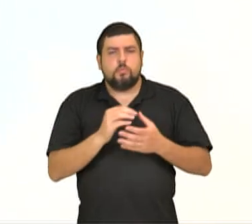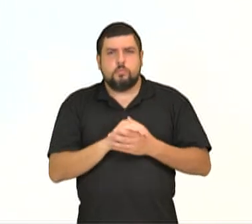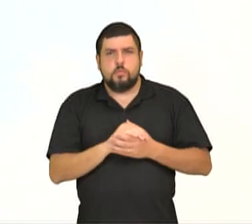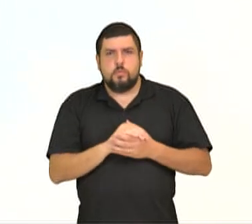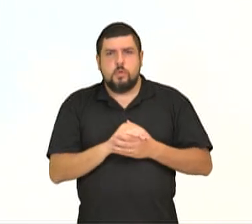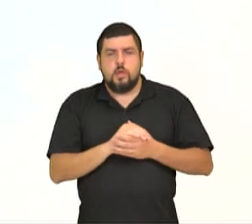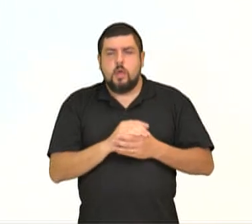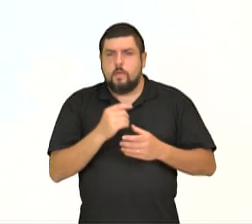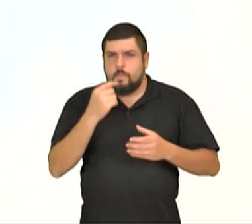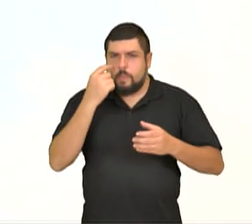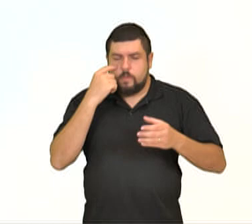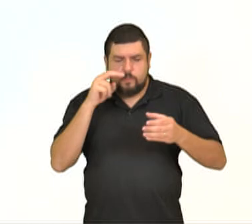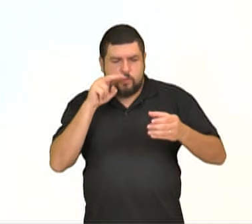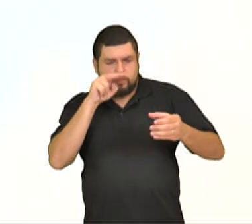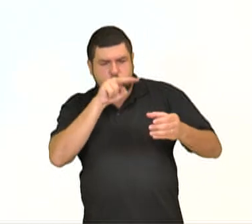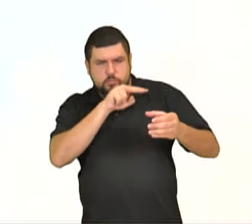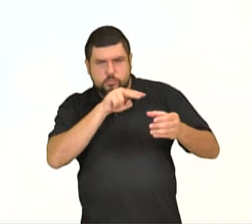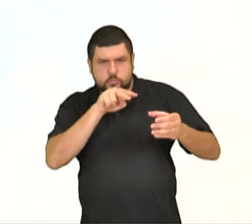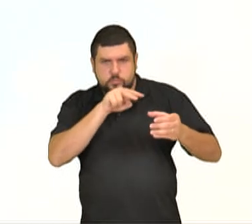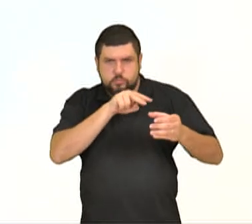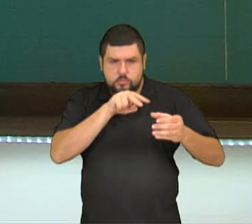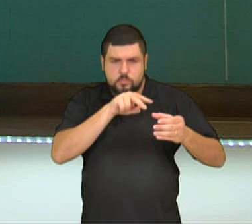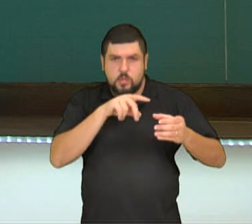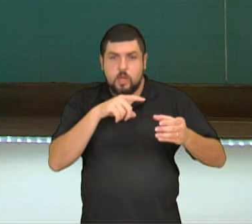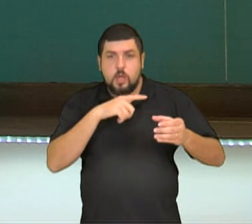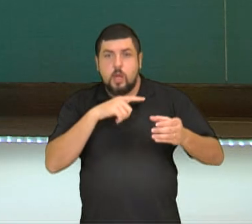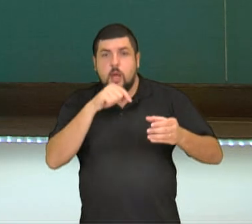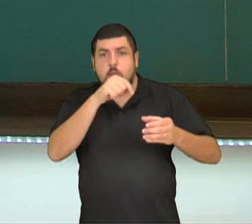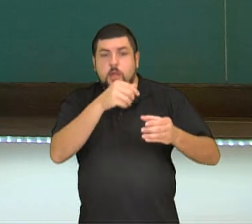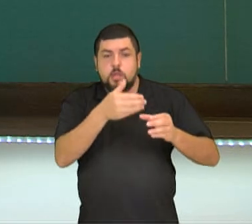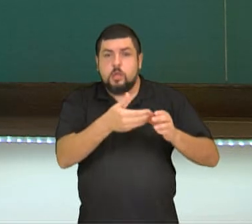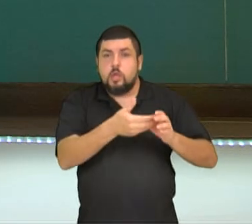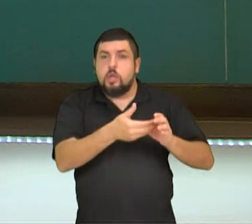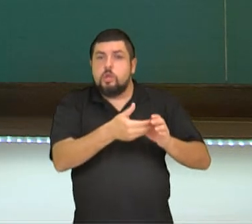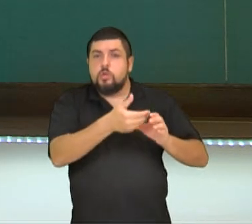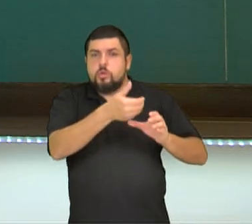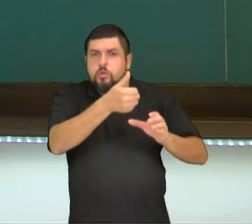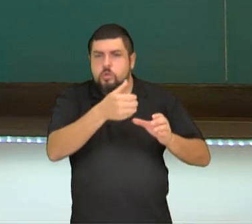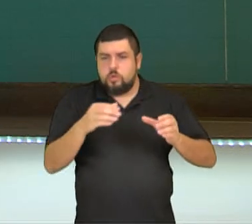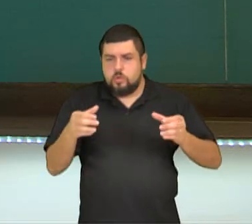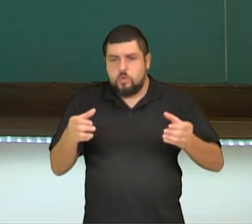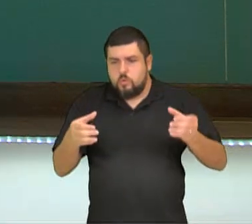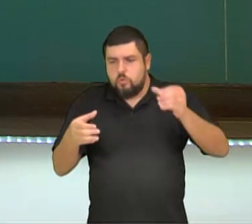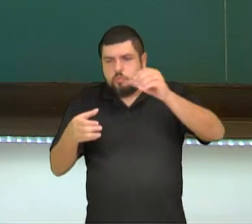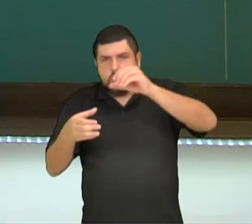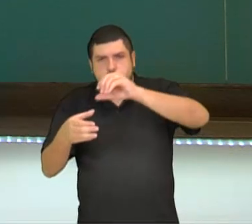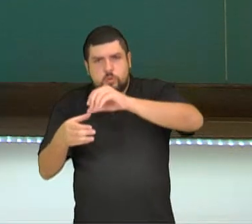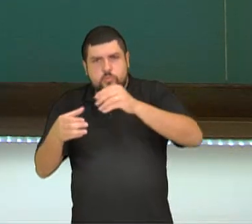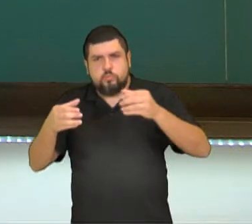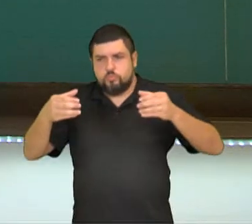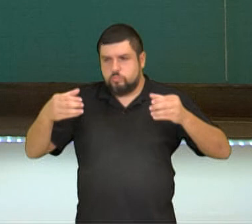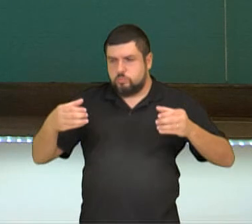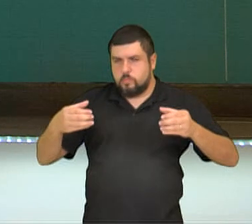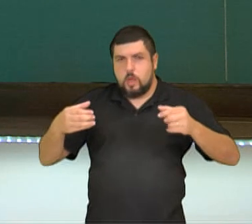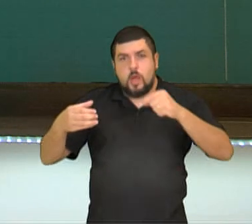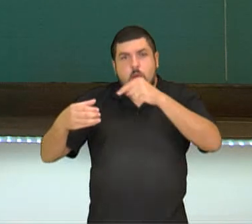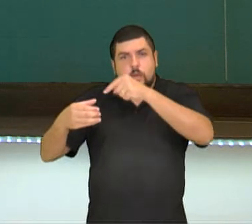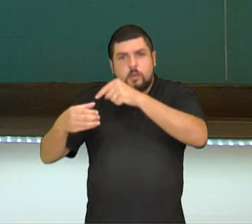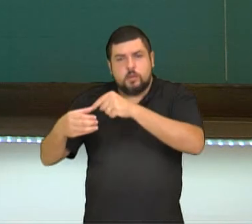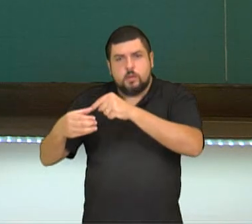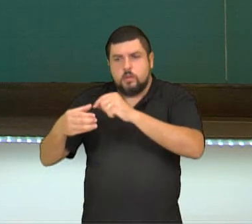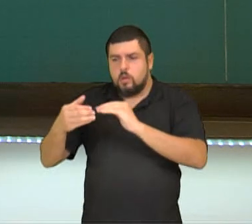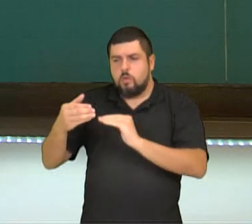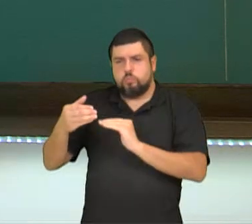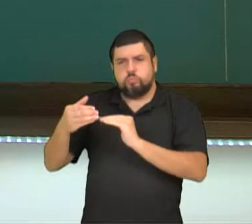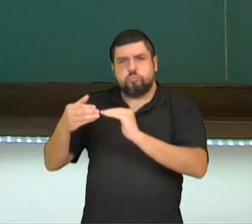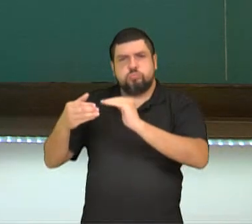da solução concentrada, retira uma certa quantidade, transfere para um balão volumétrico e completa até o volume